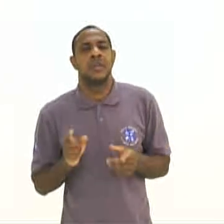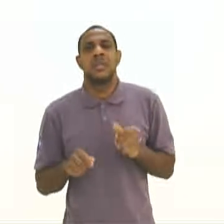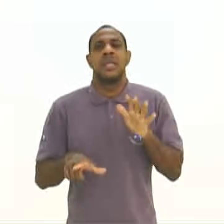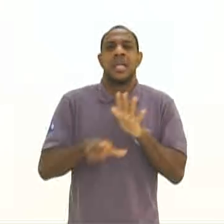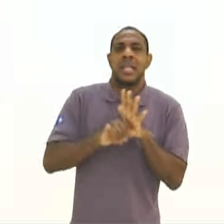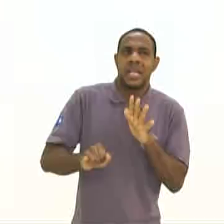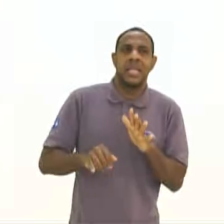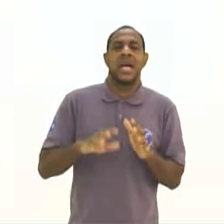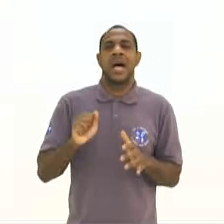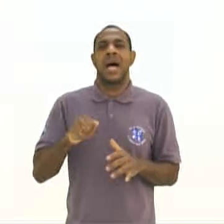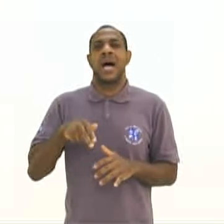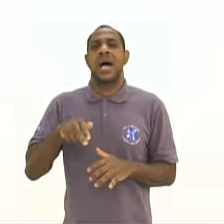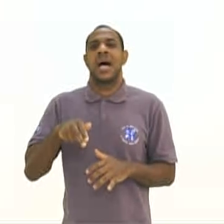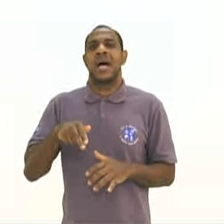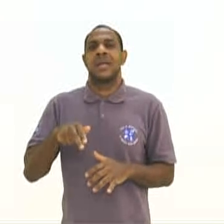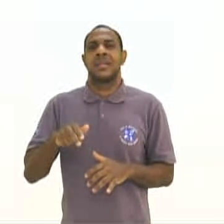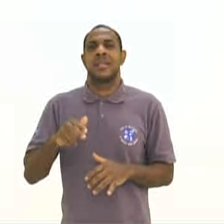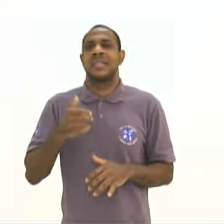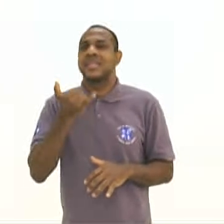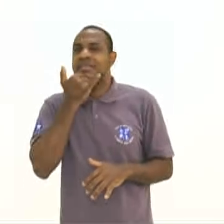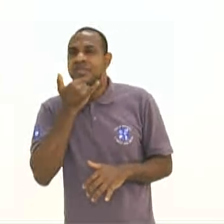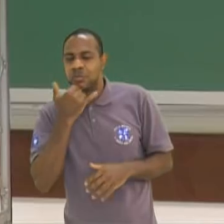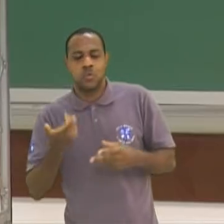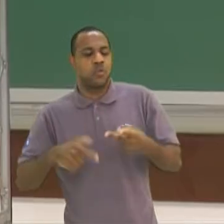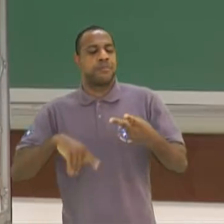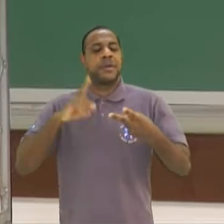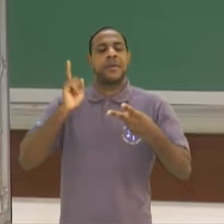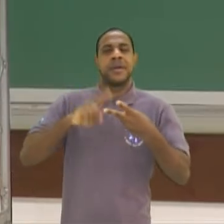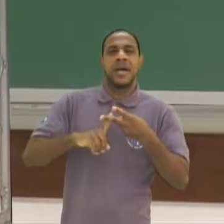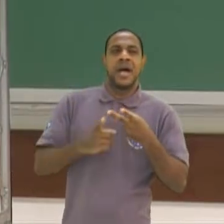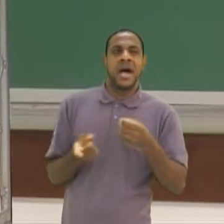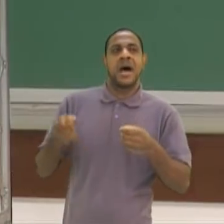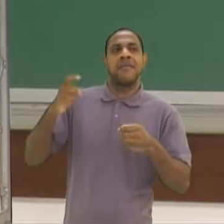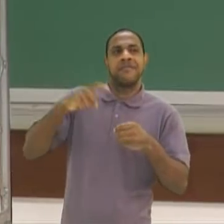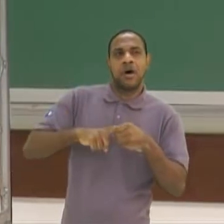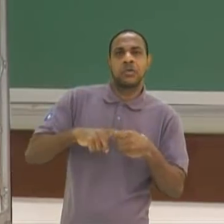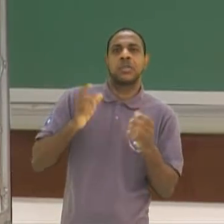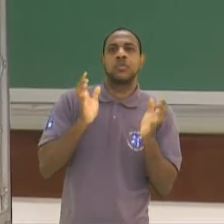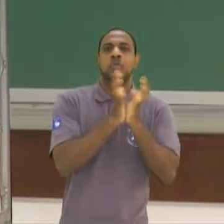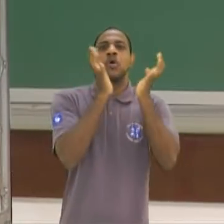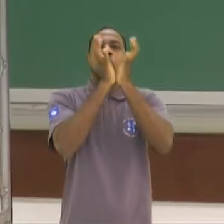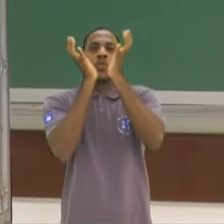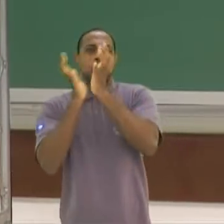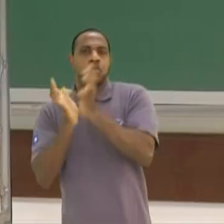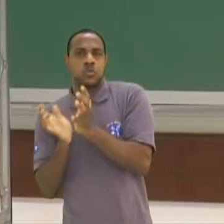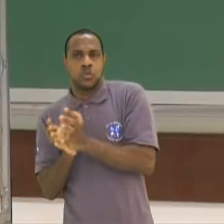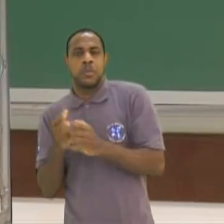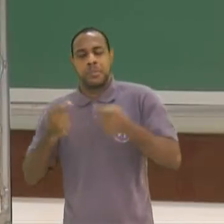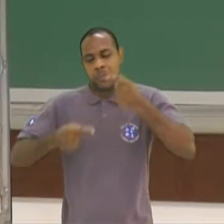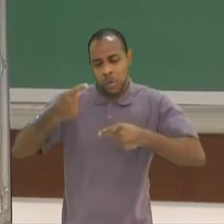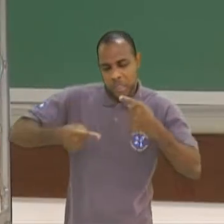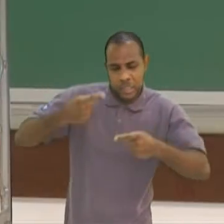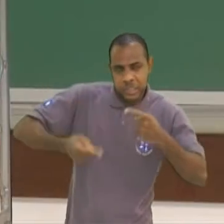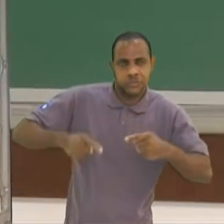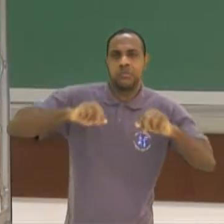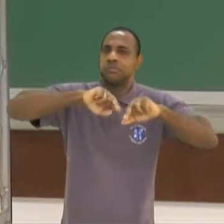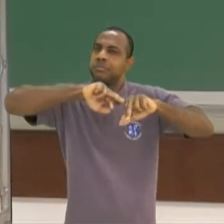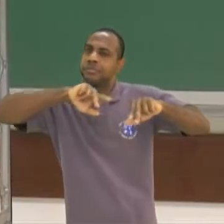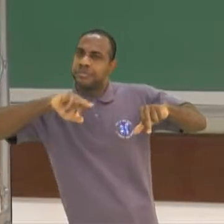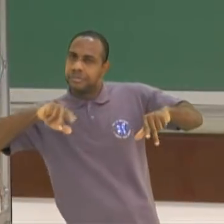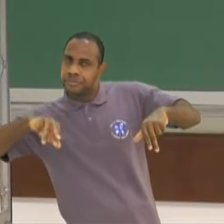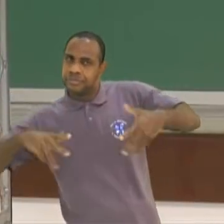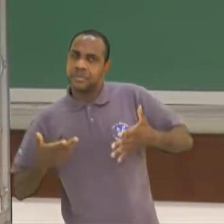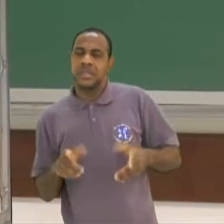da anistia, a volta do pluripartidarismo, as eleições diretas para prefeito, deputado, senador